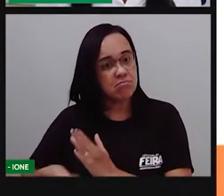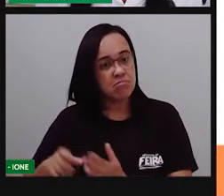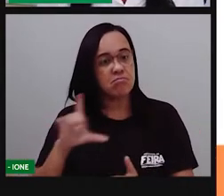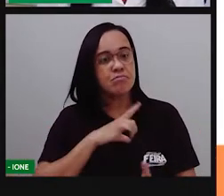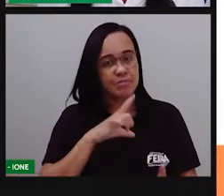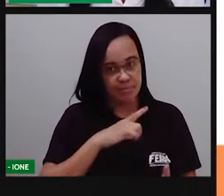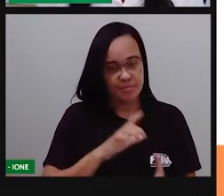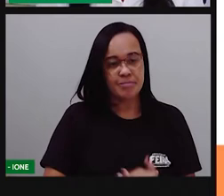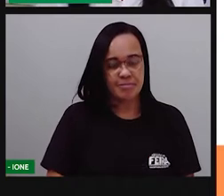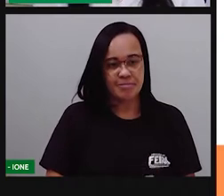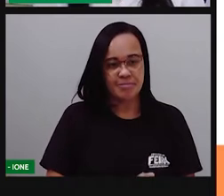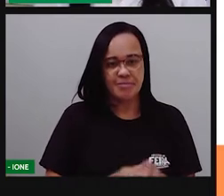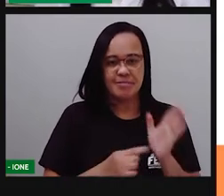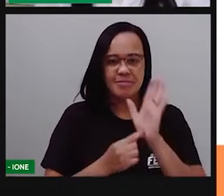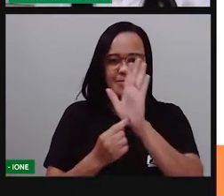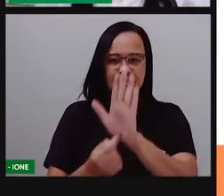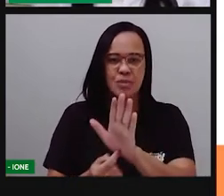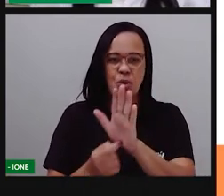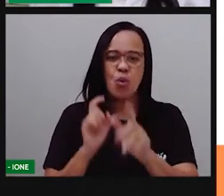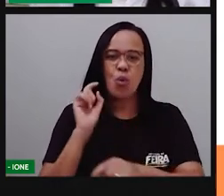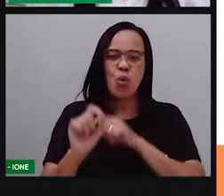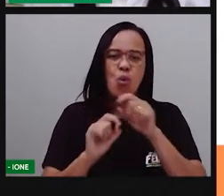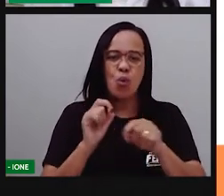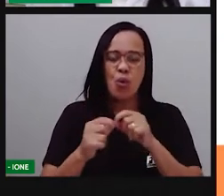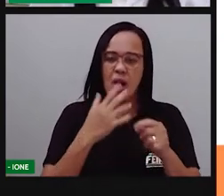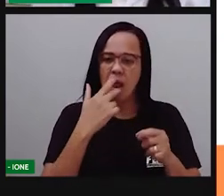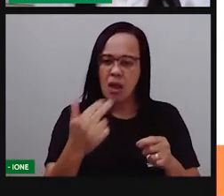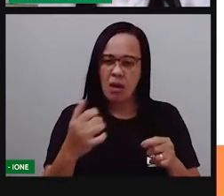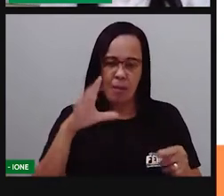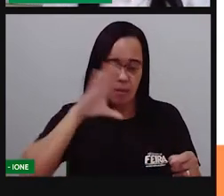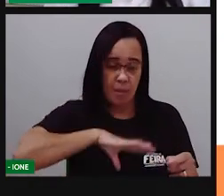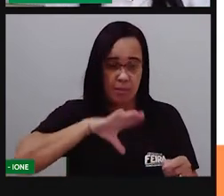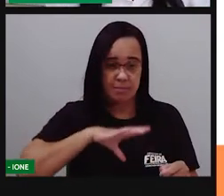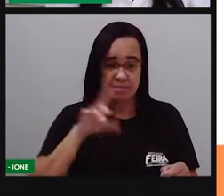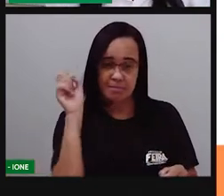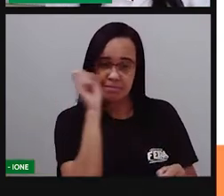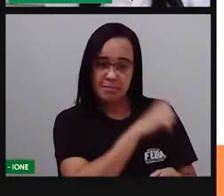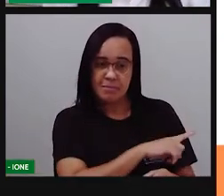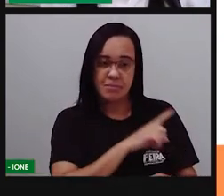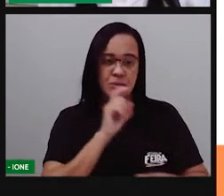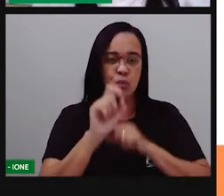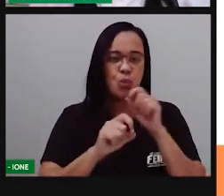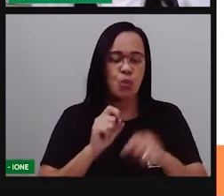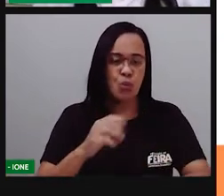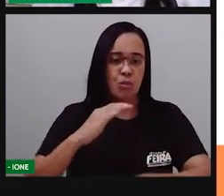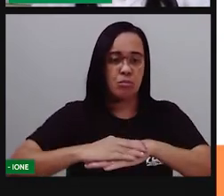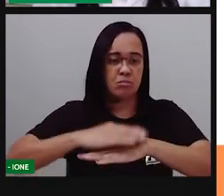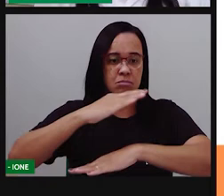eu vou mostrar agora o trava-língua do sapo